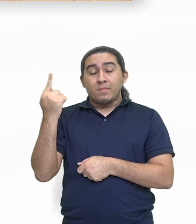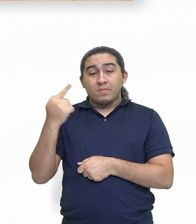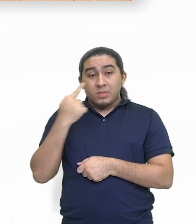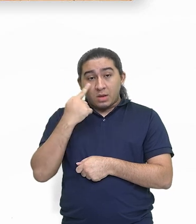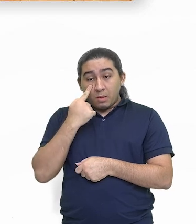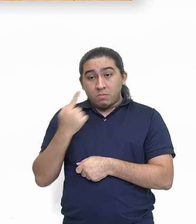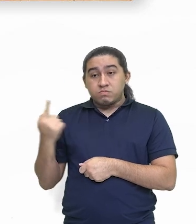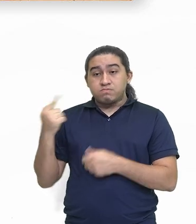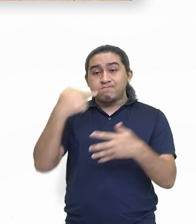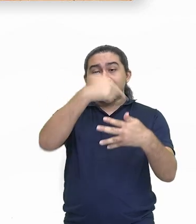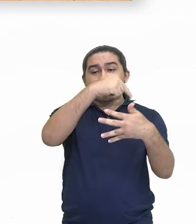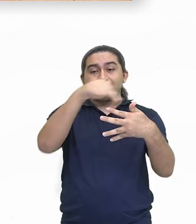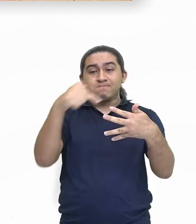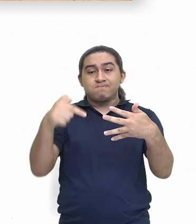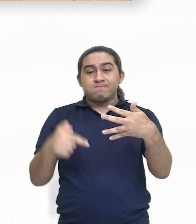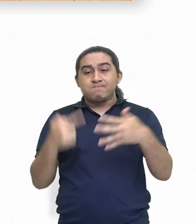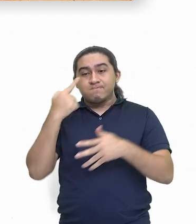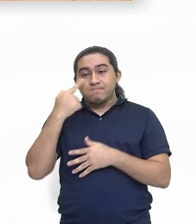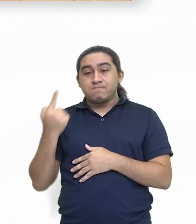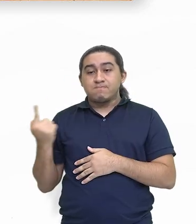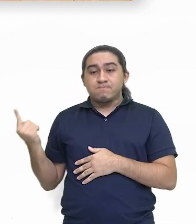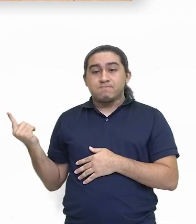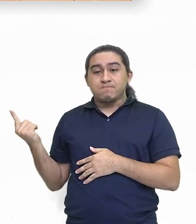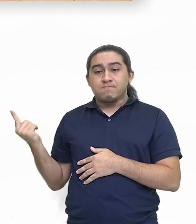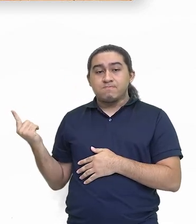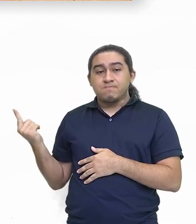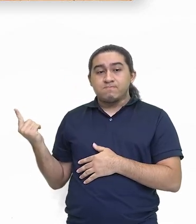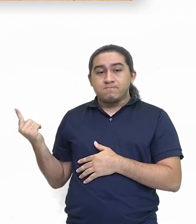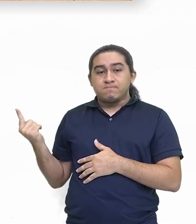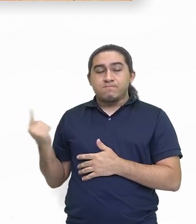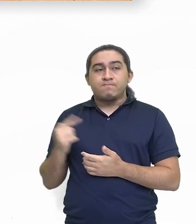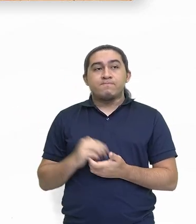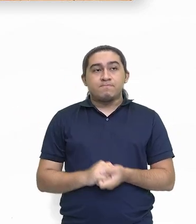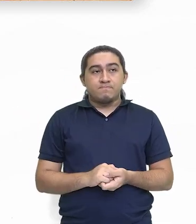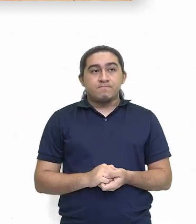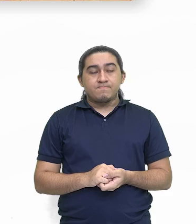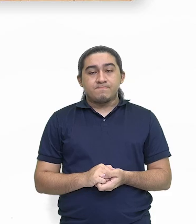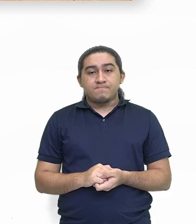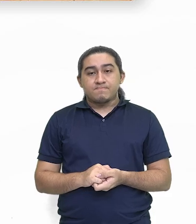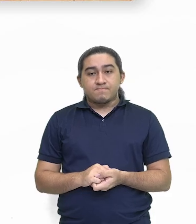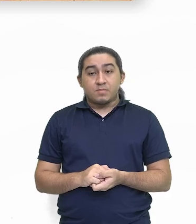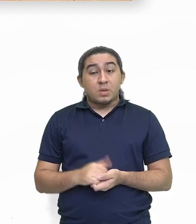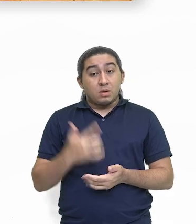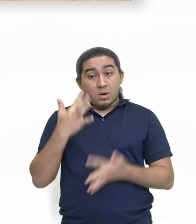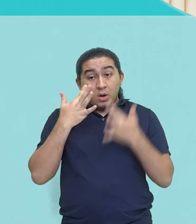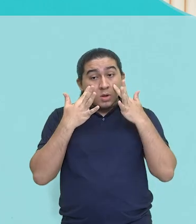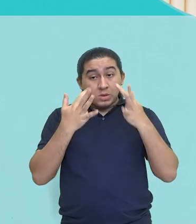flacidez, estrias, foliculite. Então, gente, olha só,